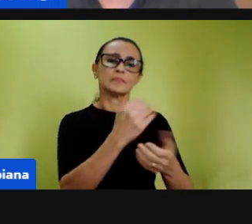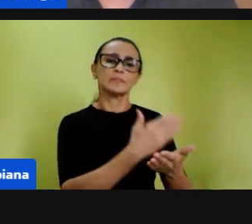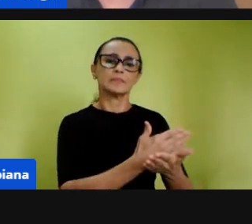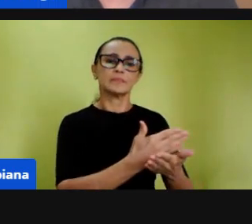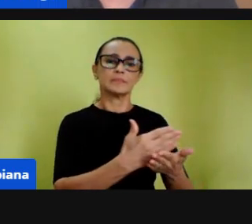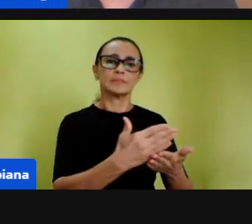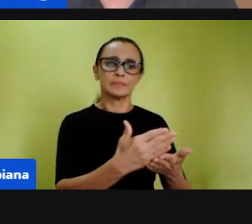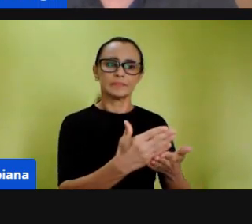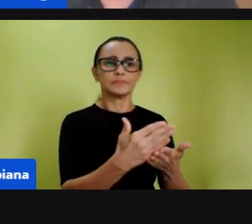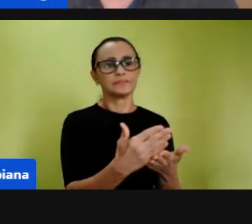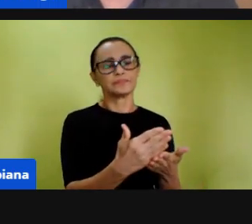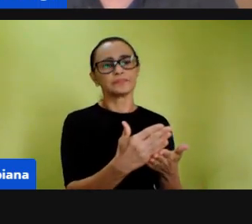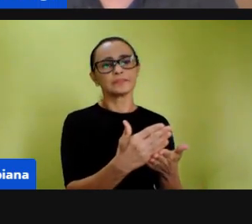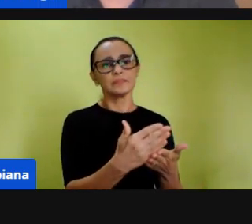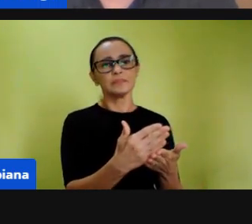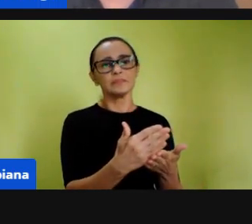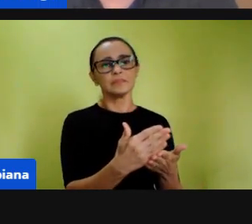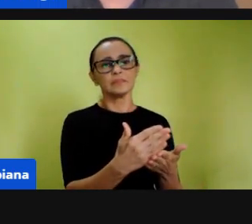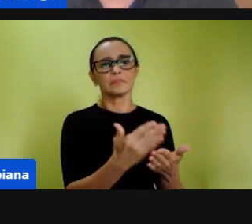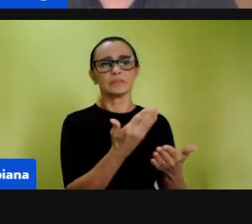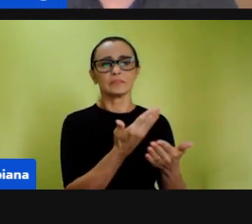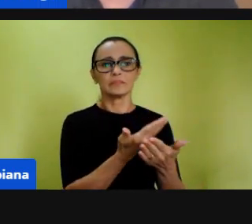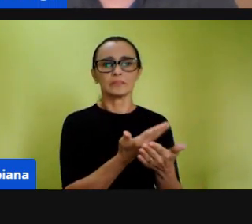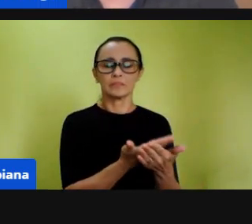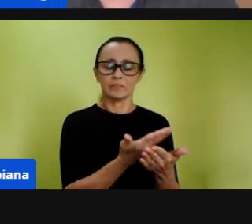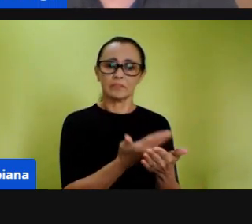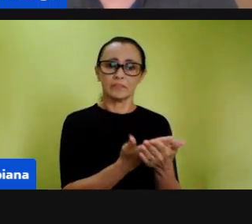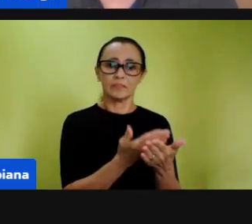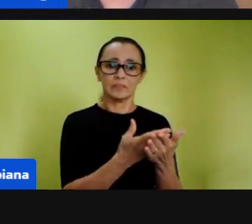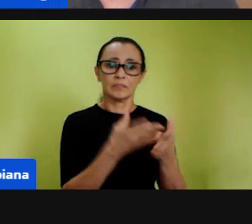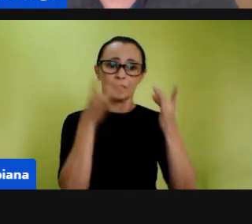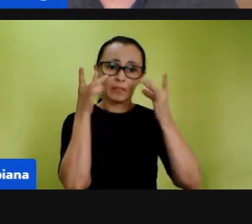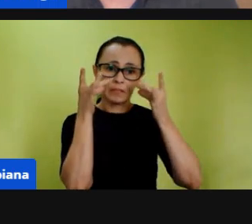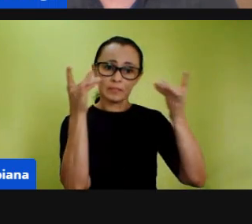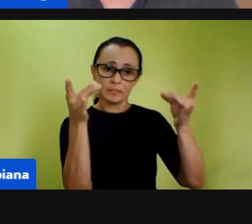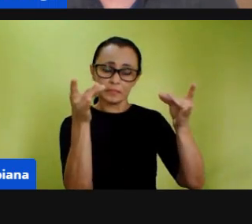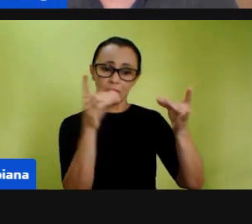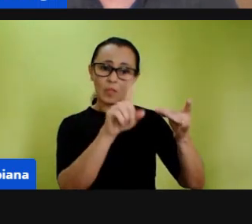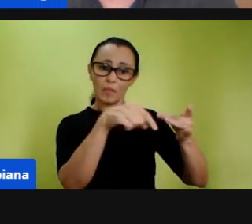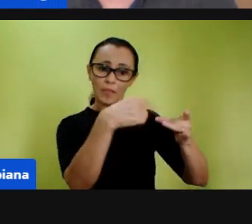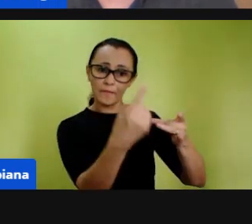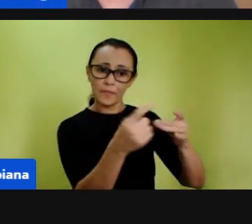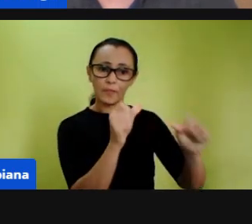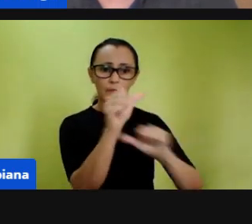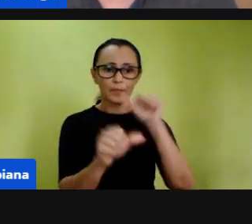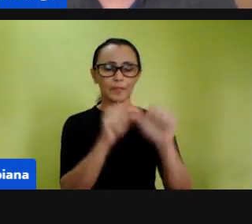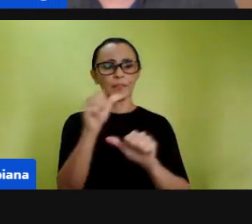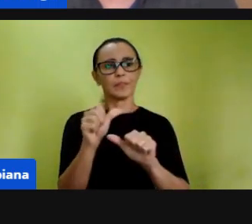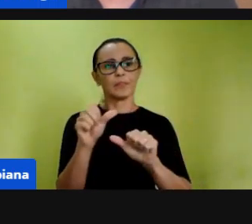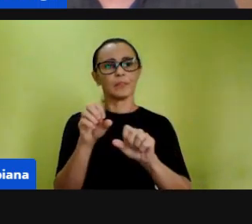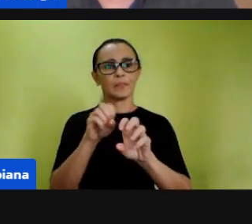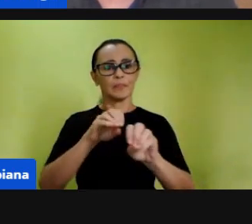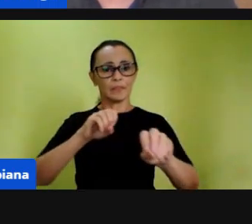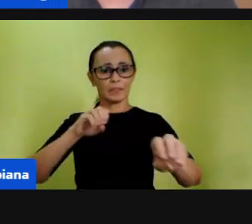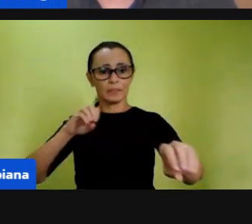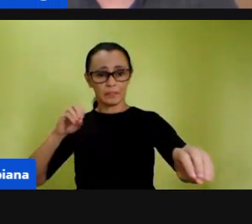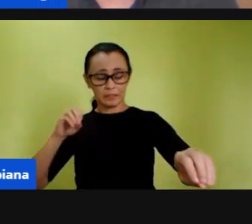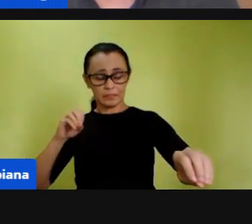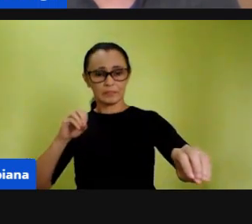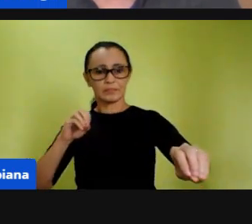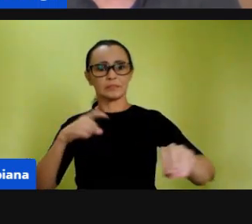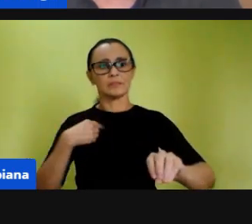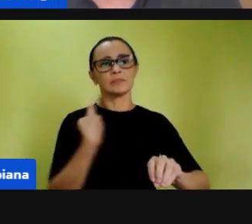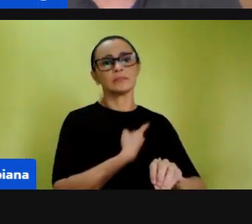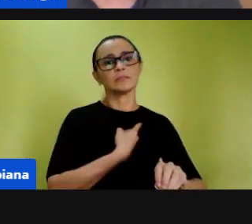ensino presencial e veio o ensino remoto, então nós professores tivemos, num primeiro momento, contato com os